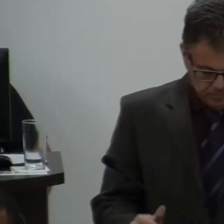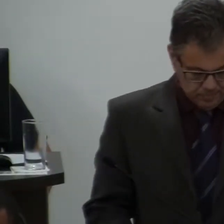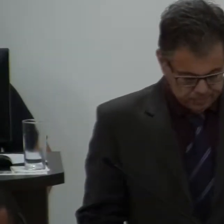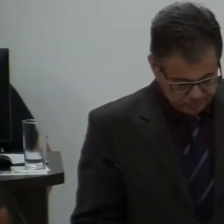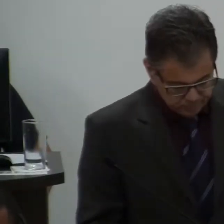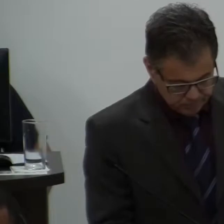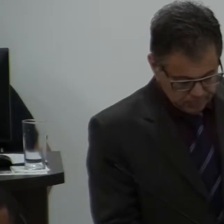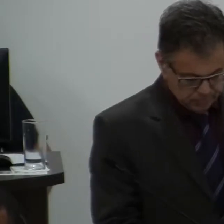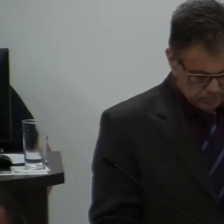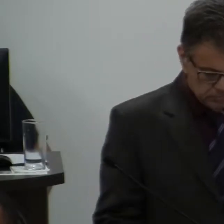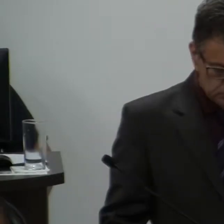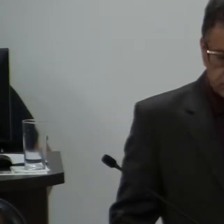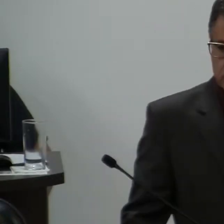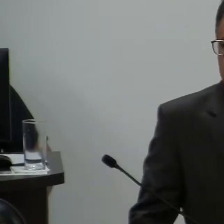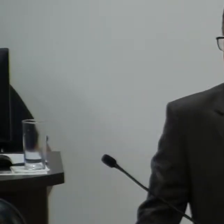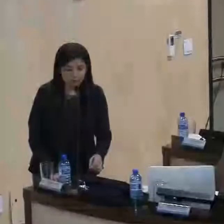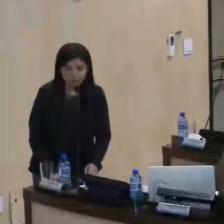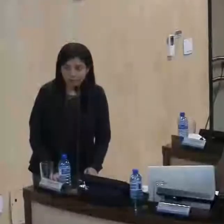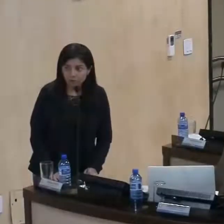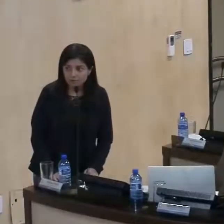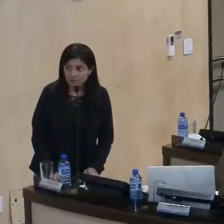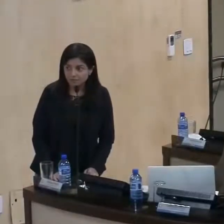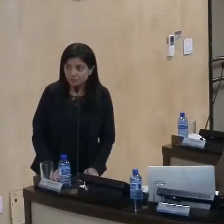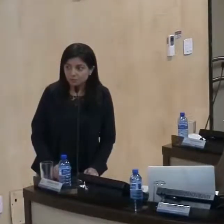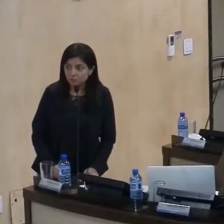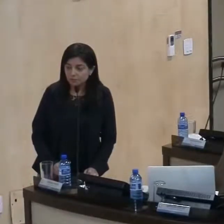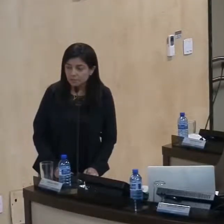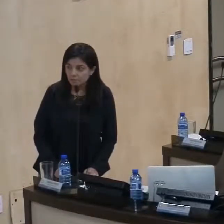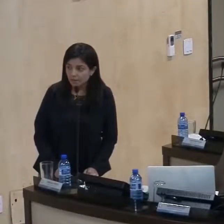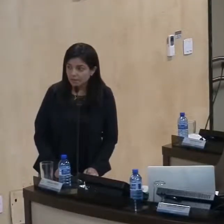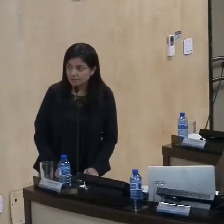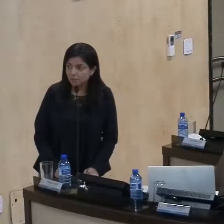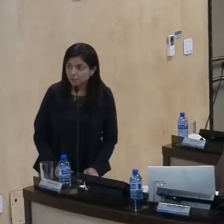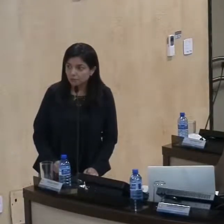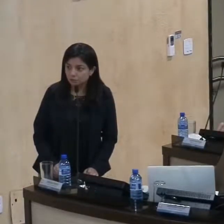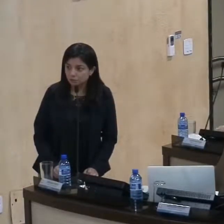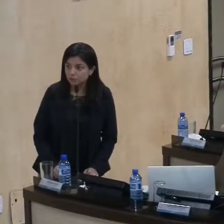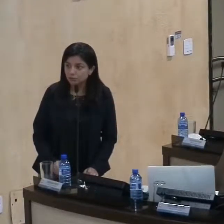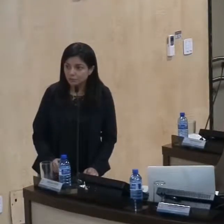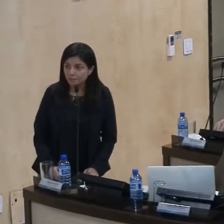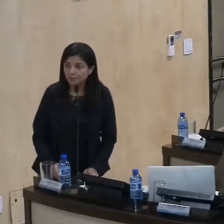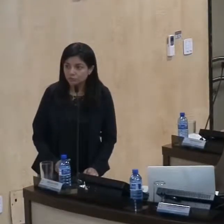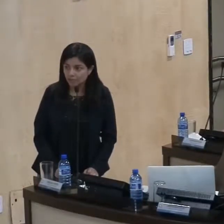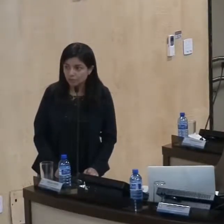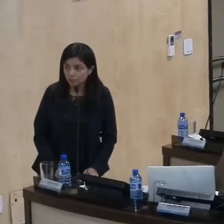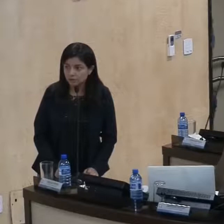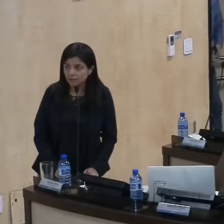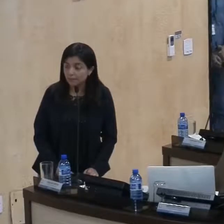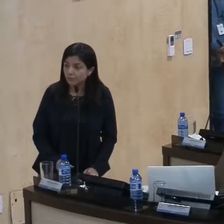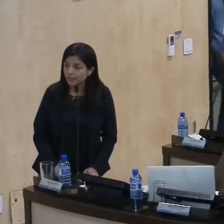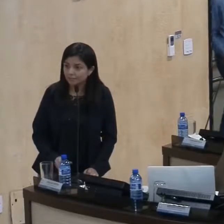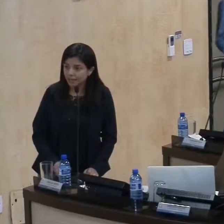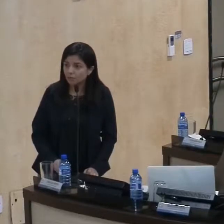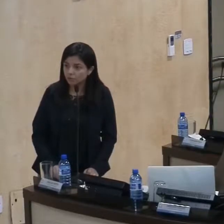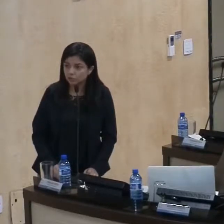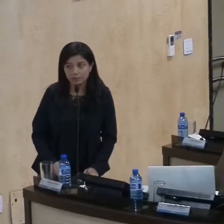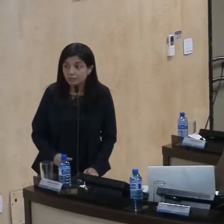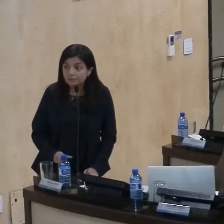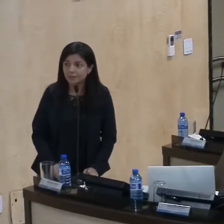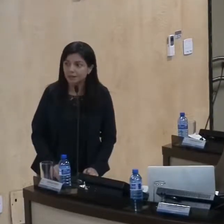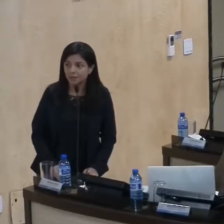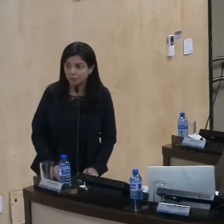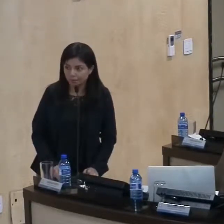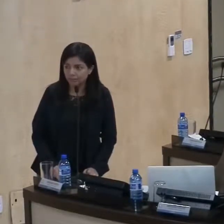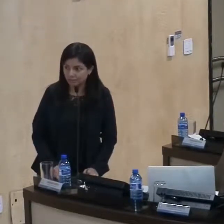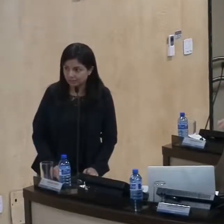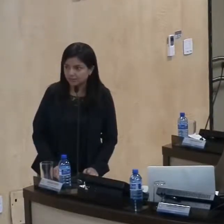de colocar que se o próprio proponente, vereador Estevão, tem dúvidas com relação ao procedimento de chamamento de recusa, é porque até hoje isso daí não